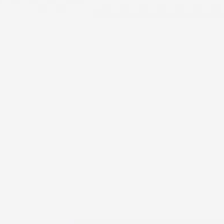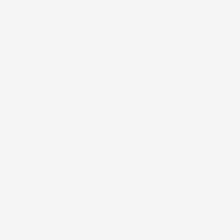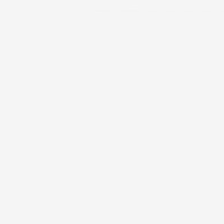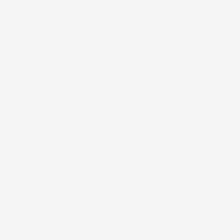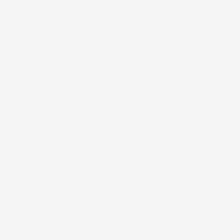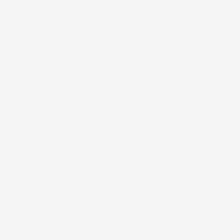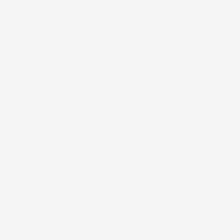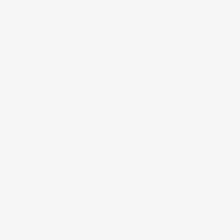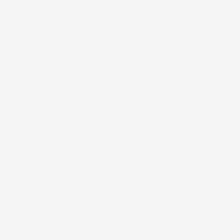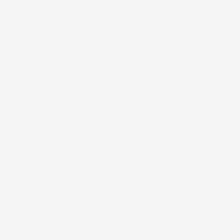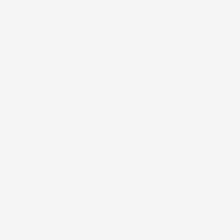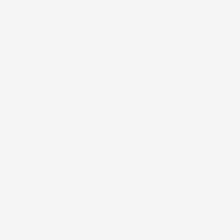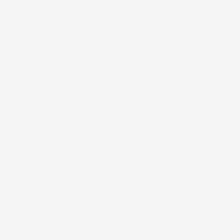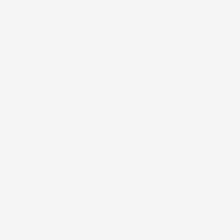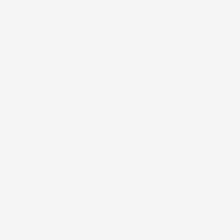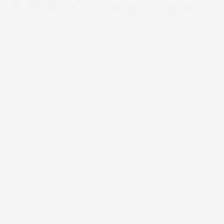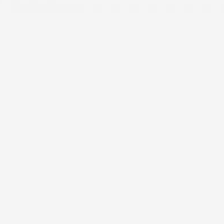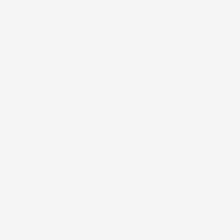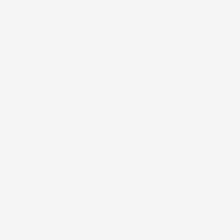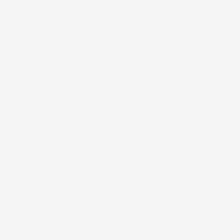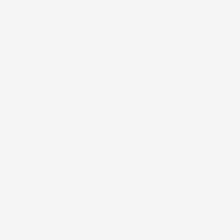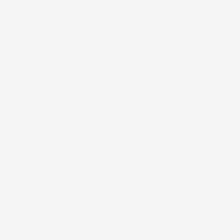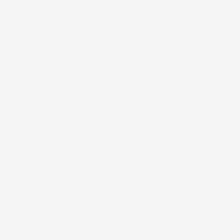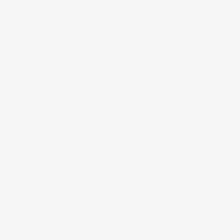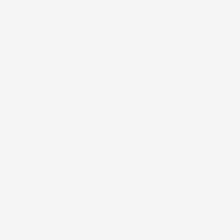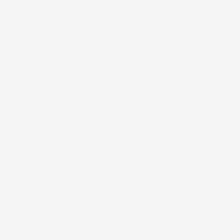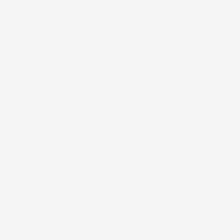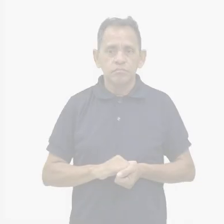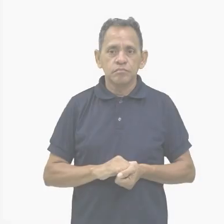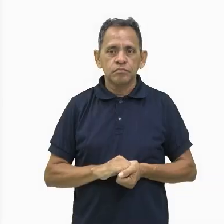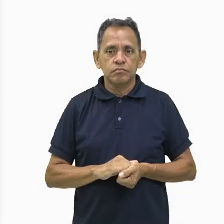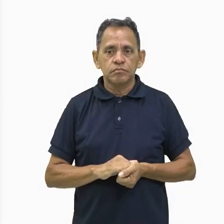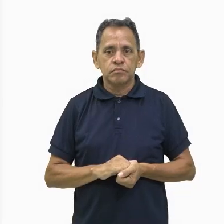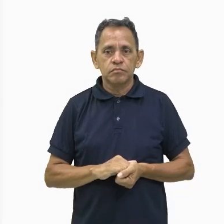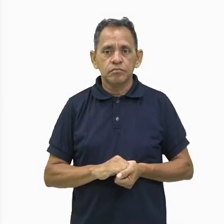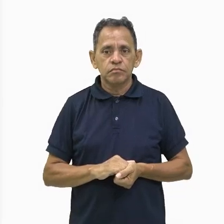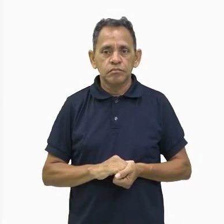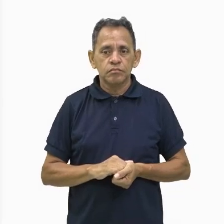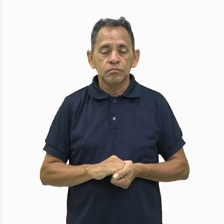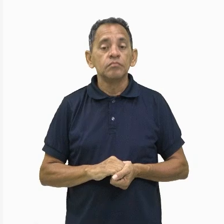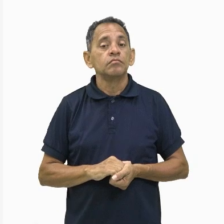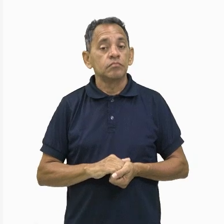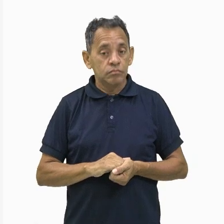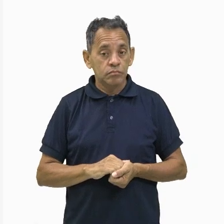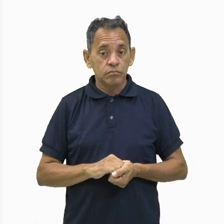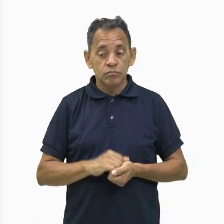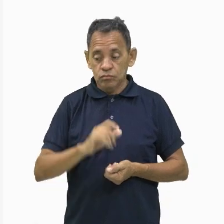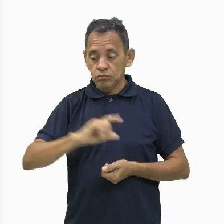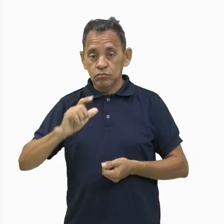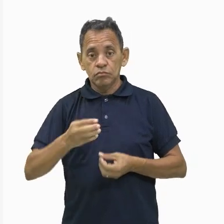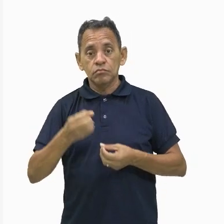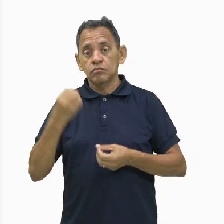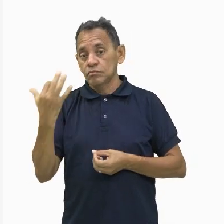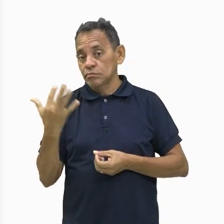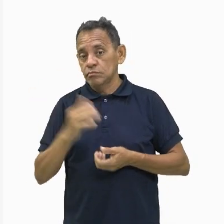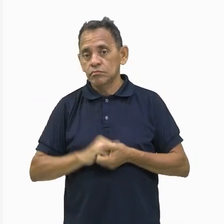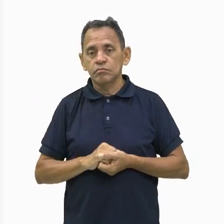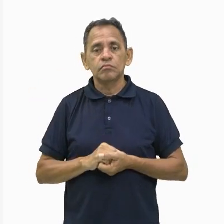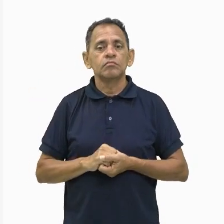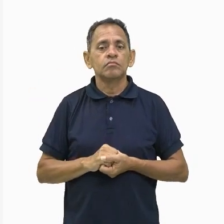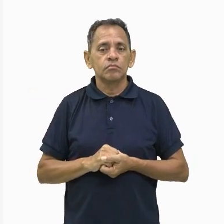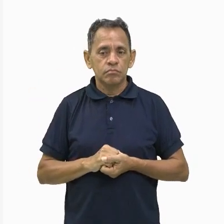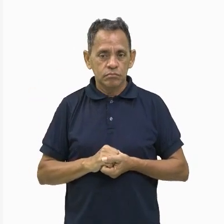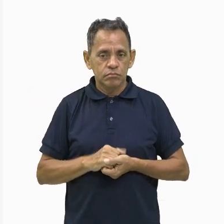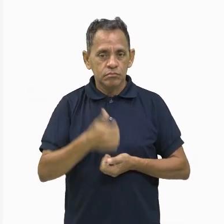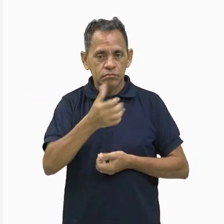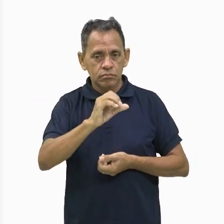alta procura turística. E depois um segundo aumento, que foi 25% motivado pela